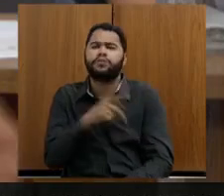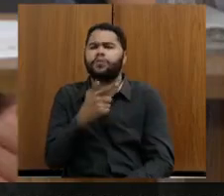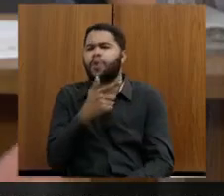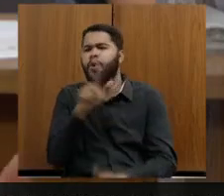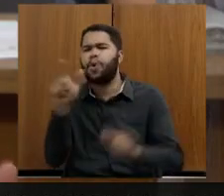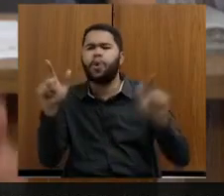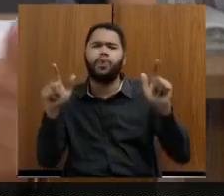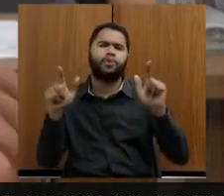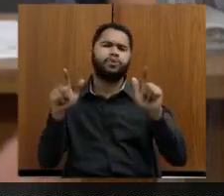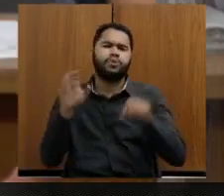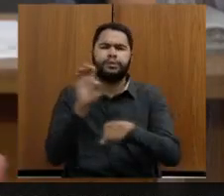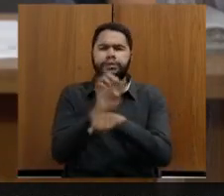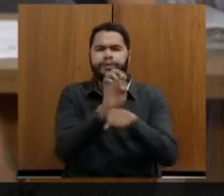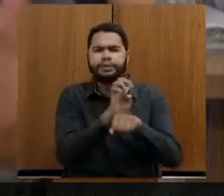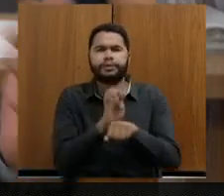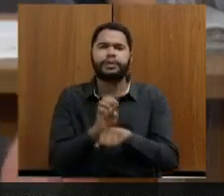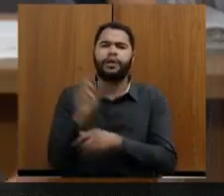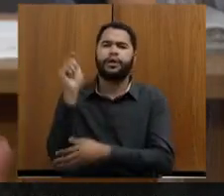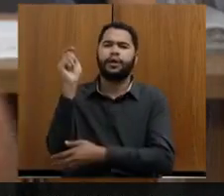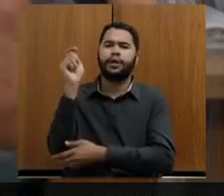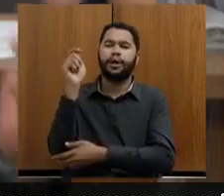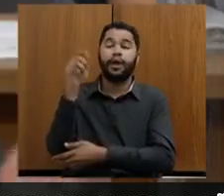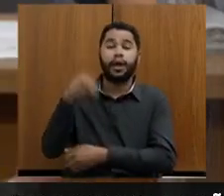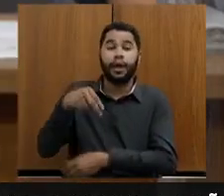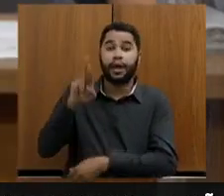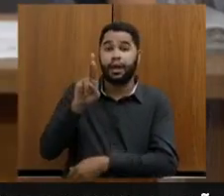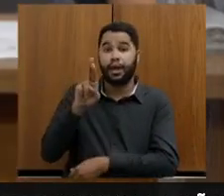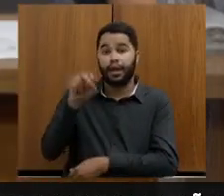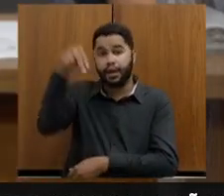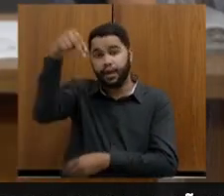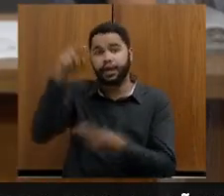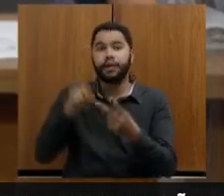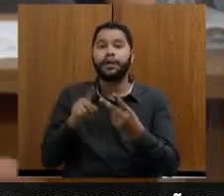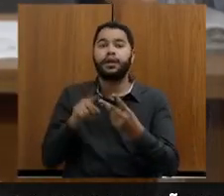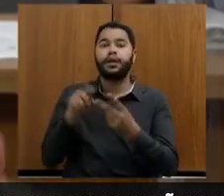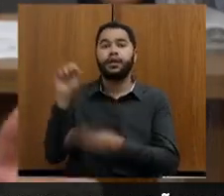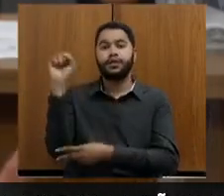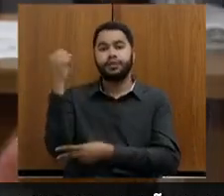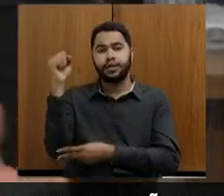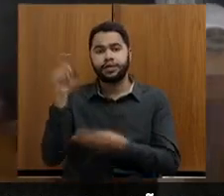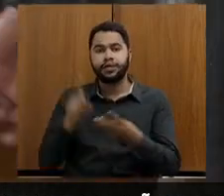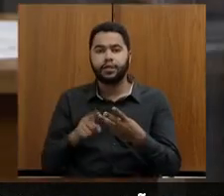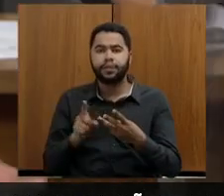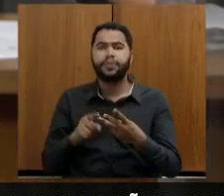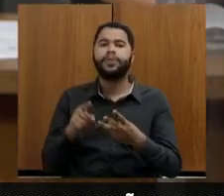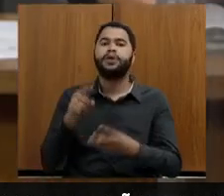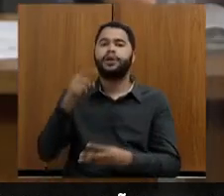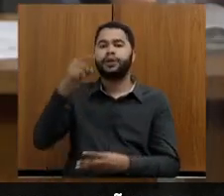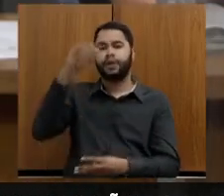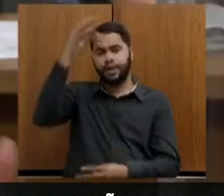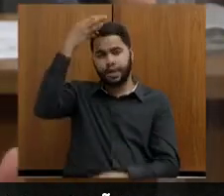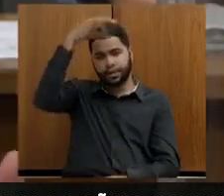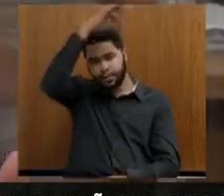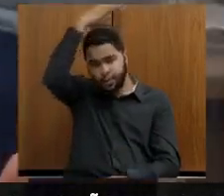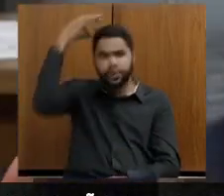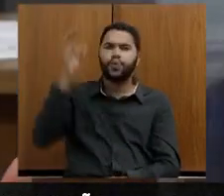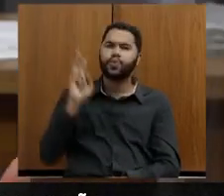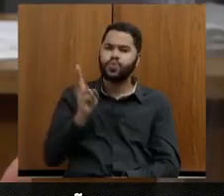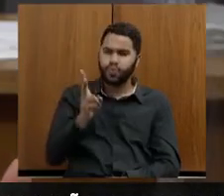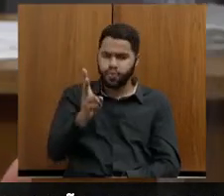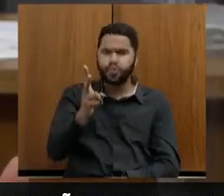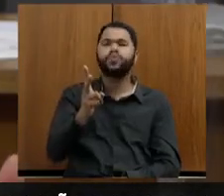para outros estados como por exemplo Rio Grande do Norte Sergipe e Espírito Santo isso acontece de forma regular e